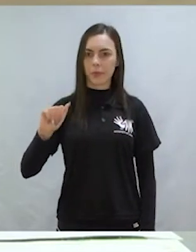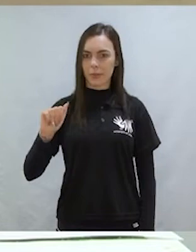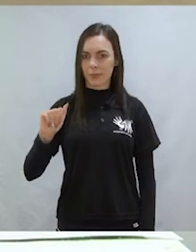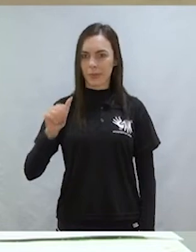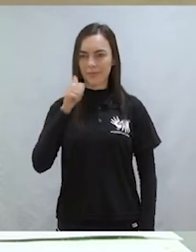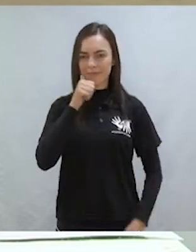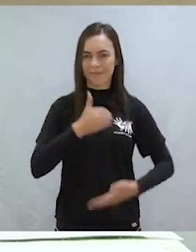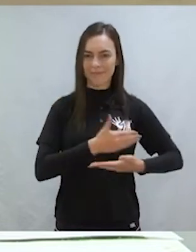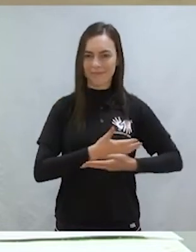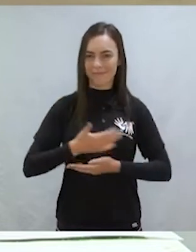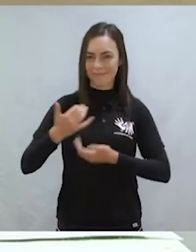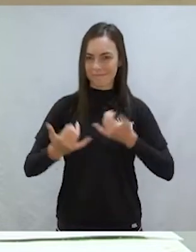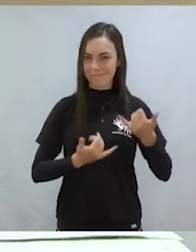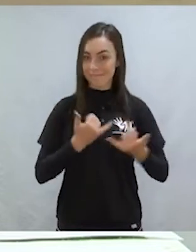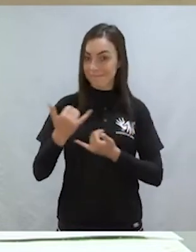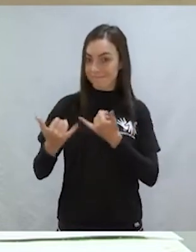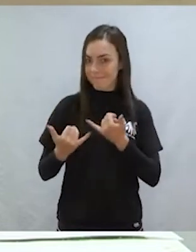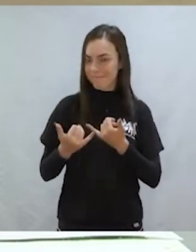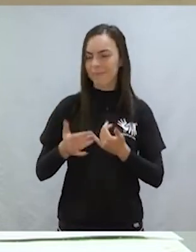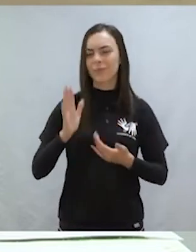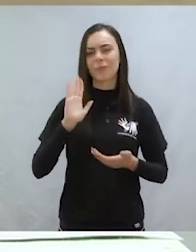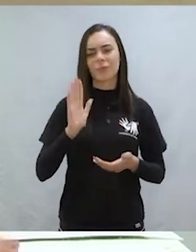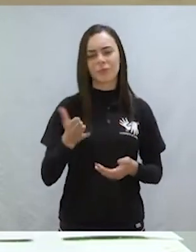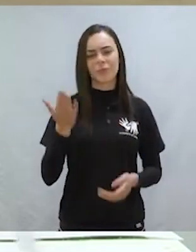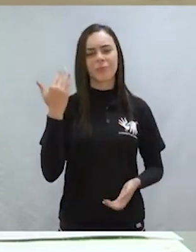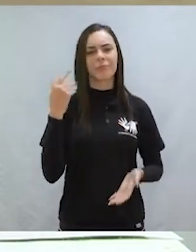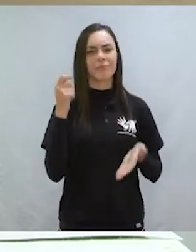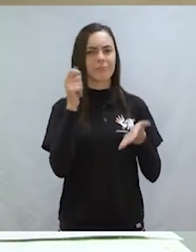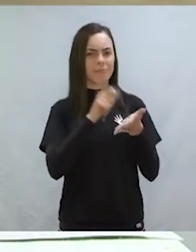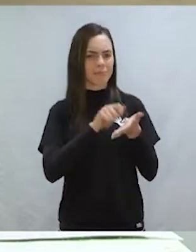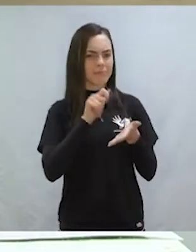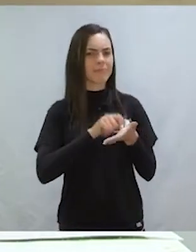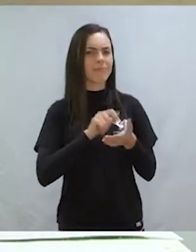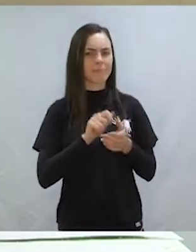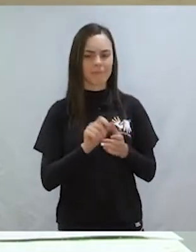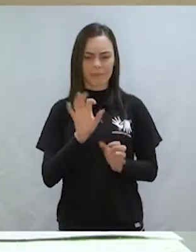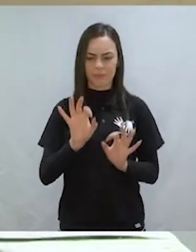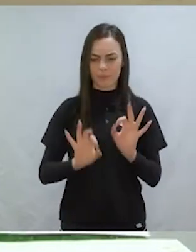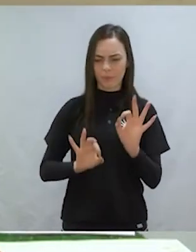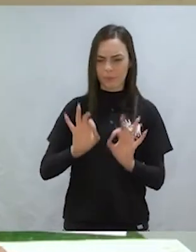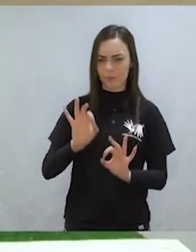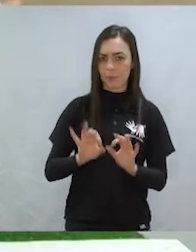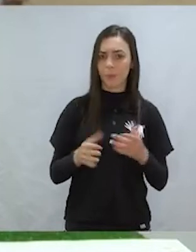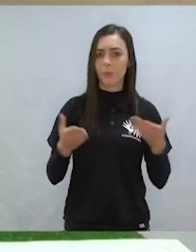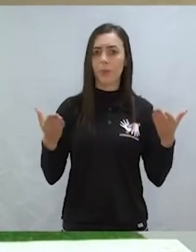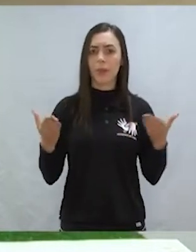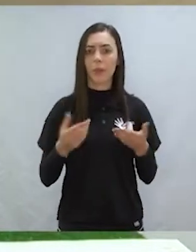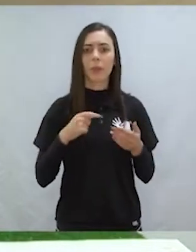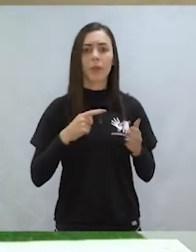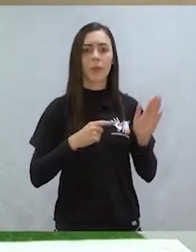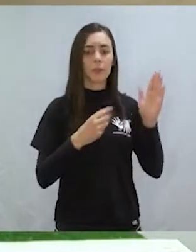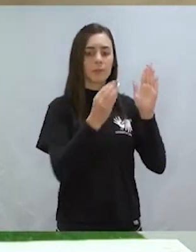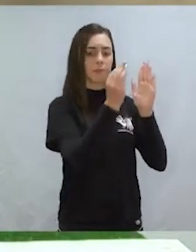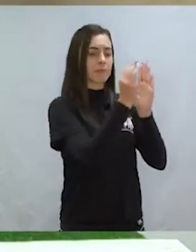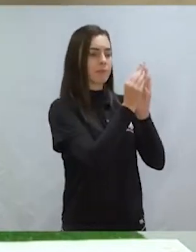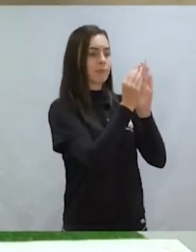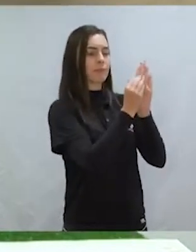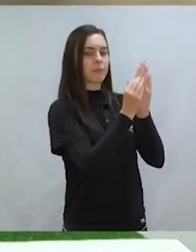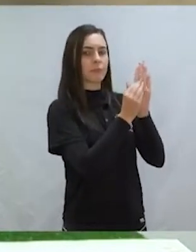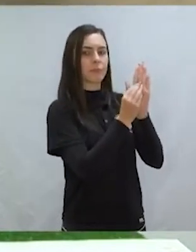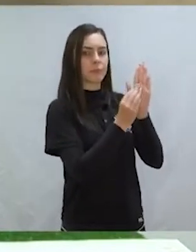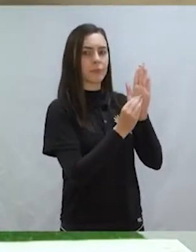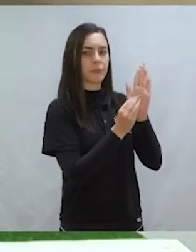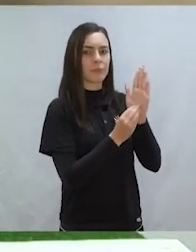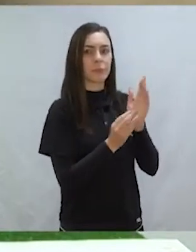boneca. Muito bem. Então vocês já escreveram a palavra. E a professora vai colocar aqui, olhem